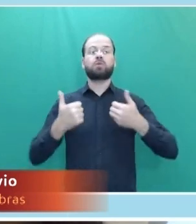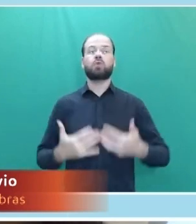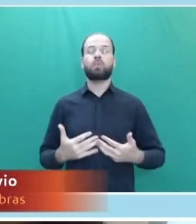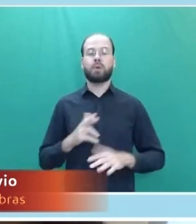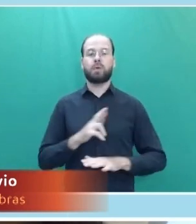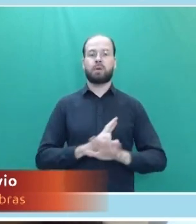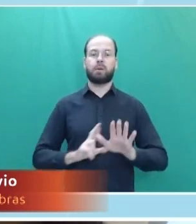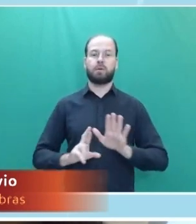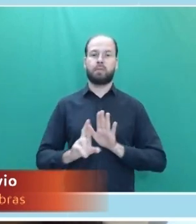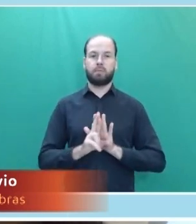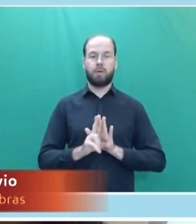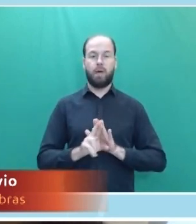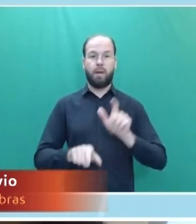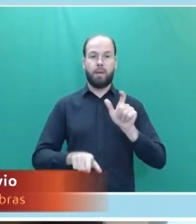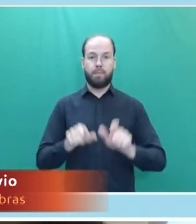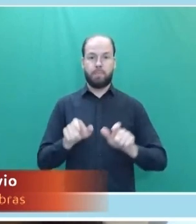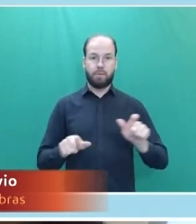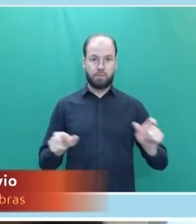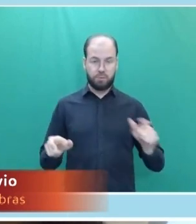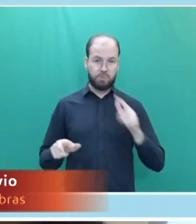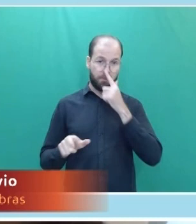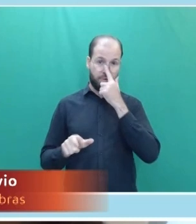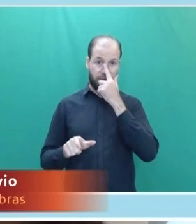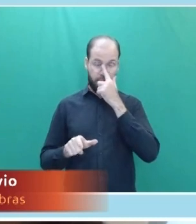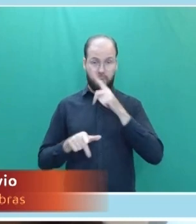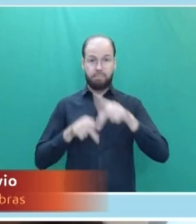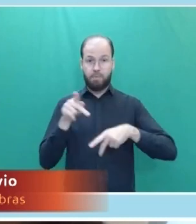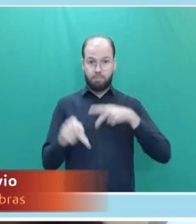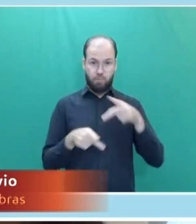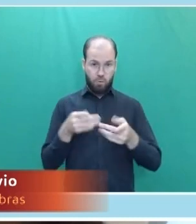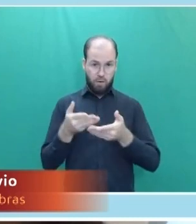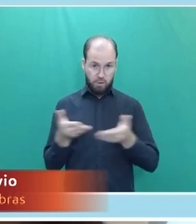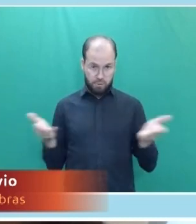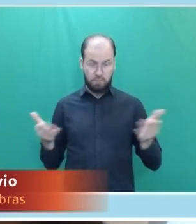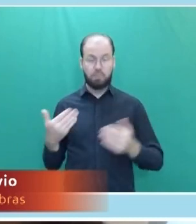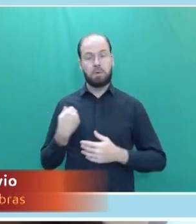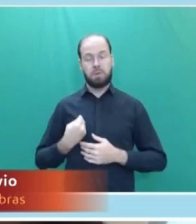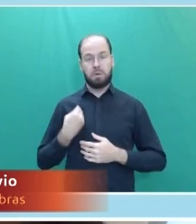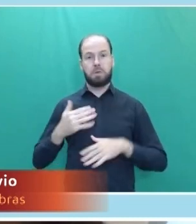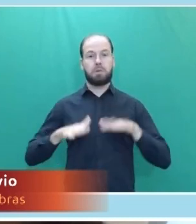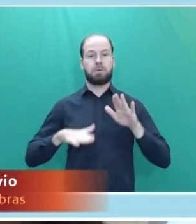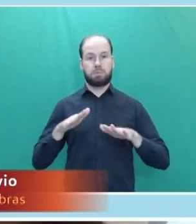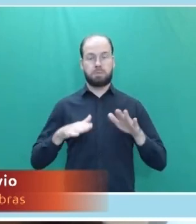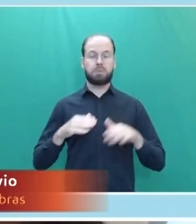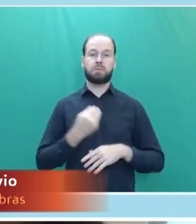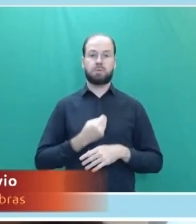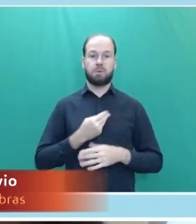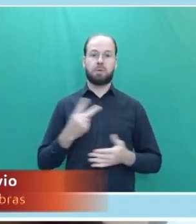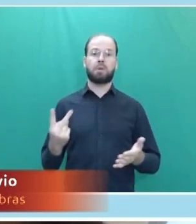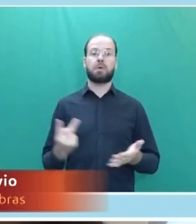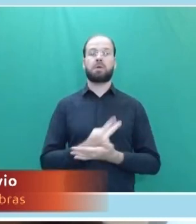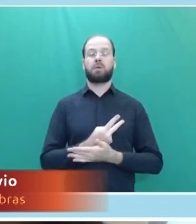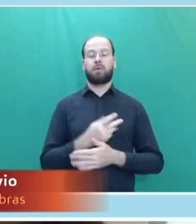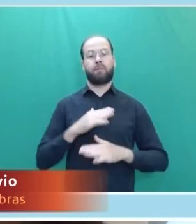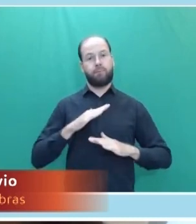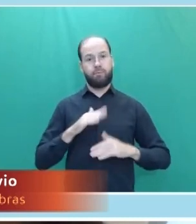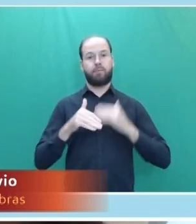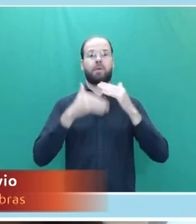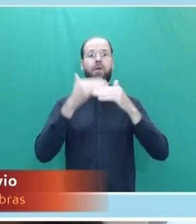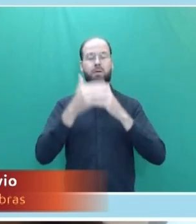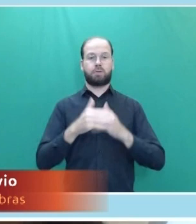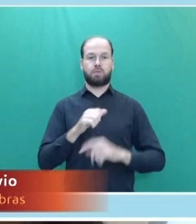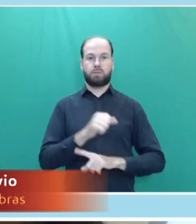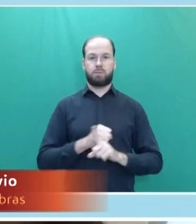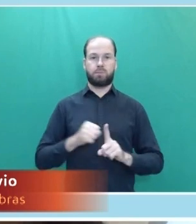de indivíduos dessas populações pode muitas vezes fazer com que haja avanços, né, na nossa